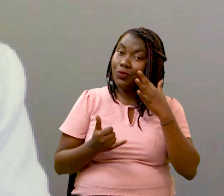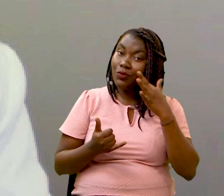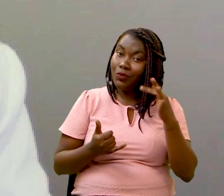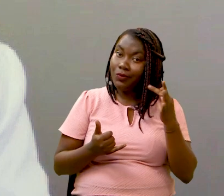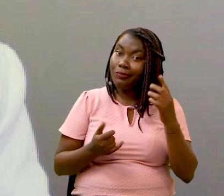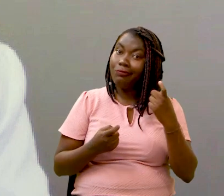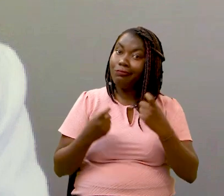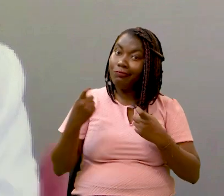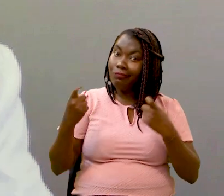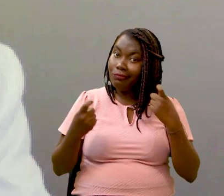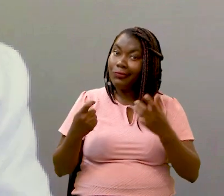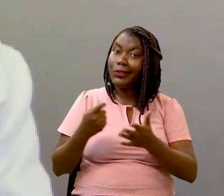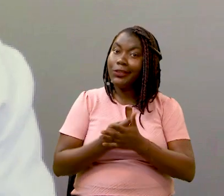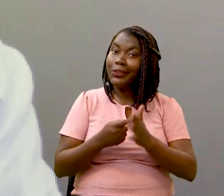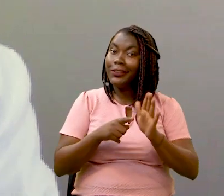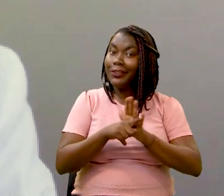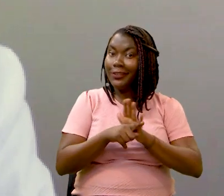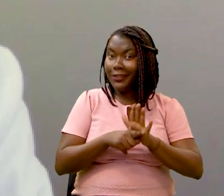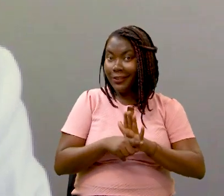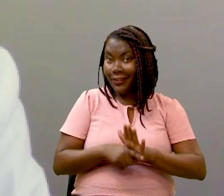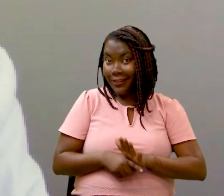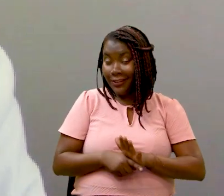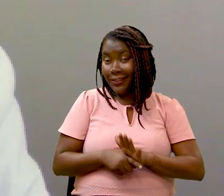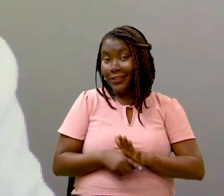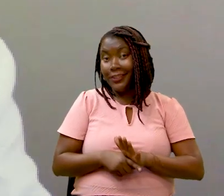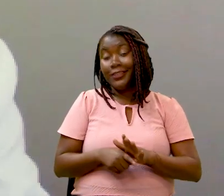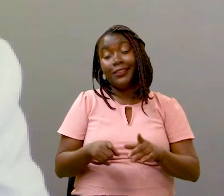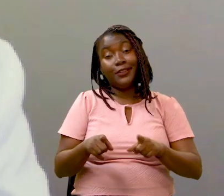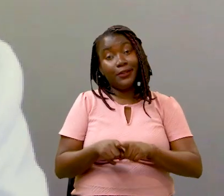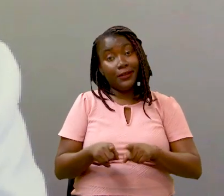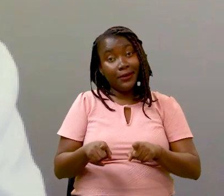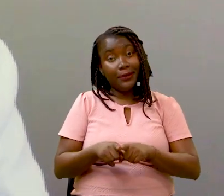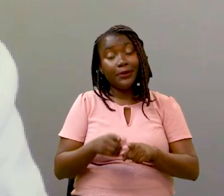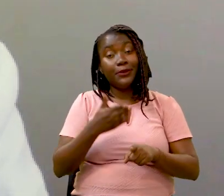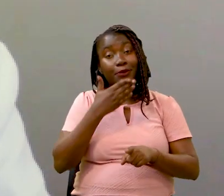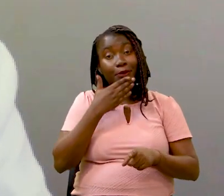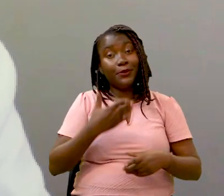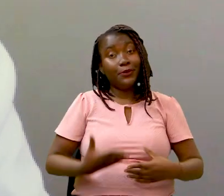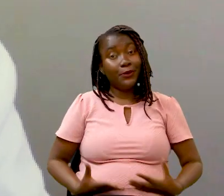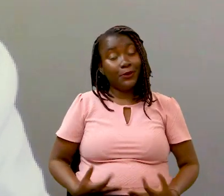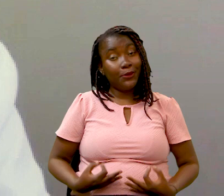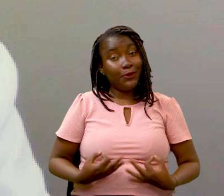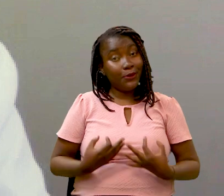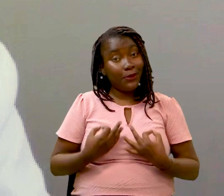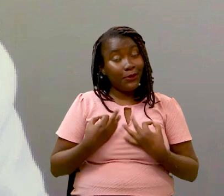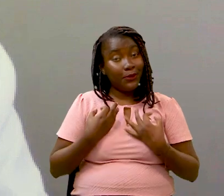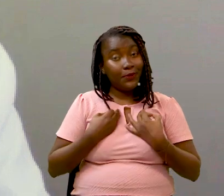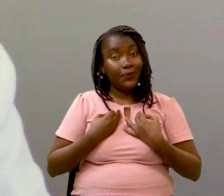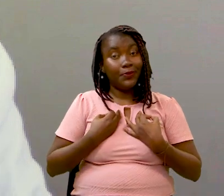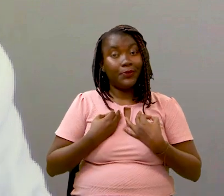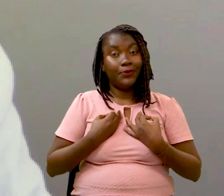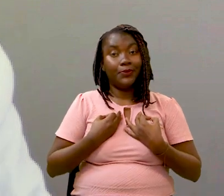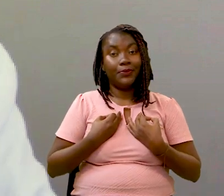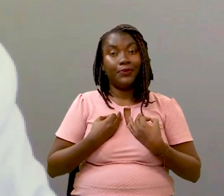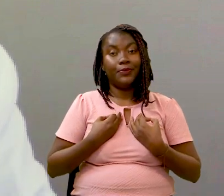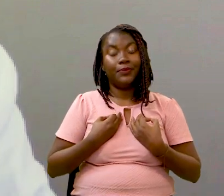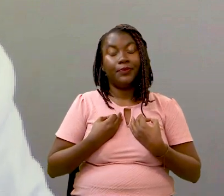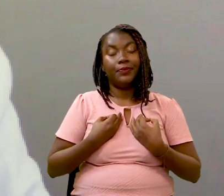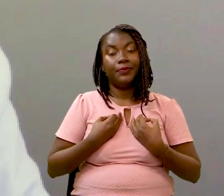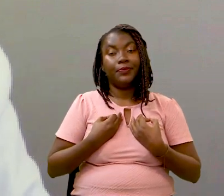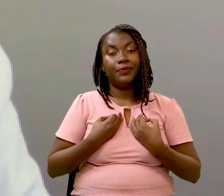extremamente perigoso, não é? E deve ser investigada. Também alguns tipos de tumores podem se manifestar assim,